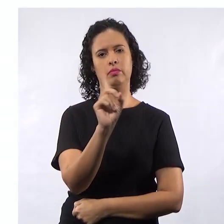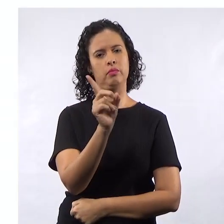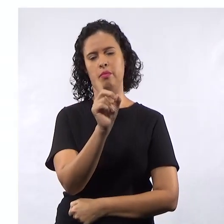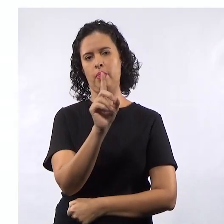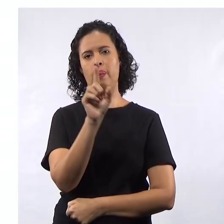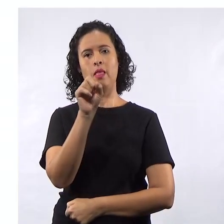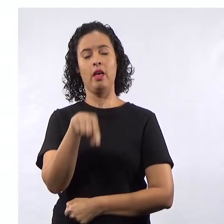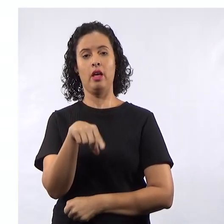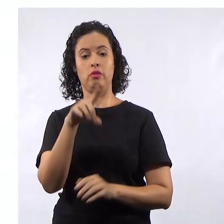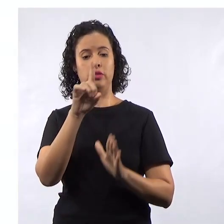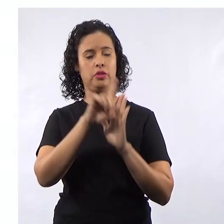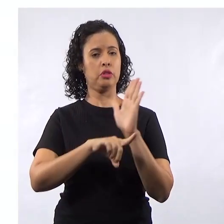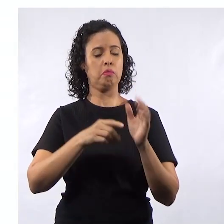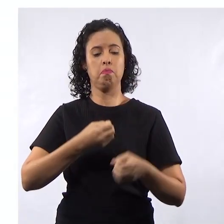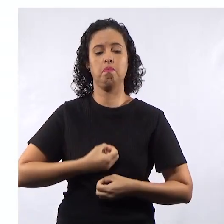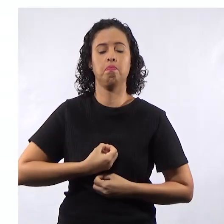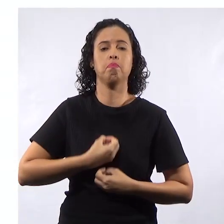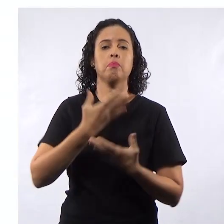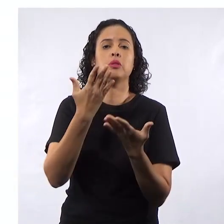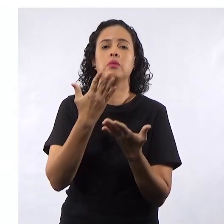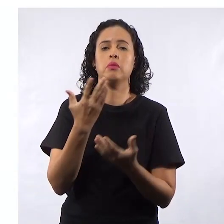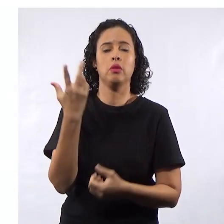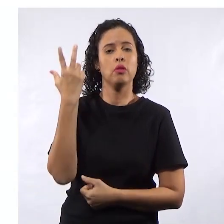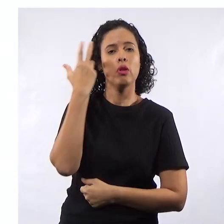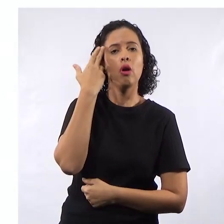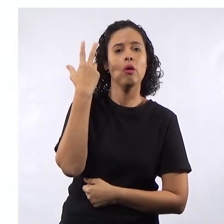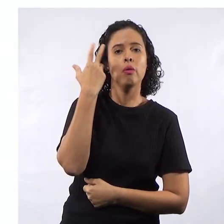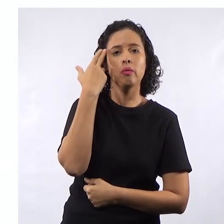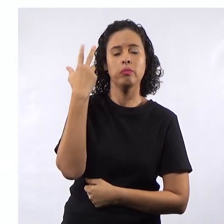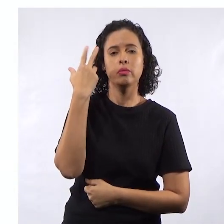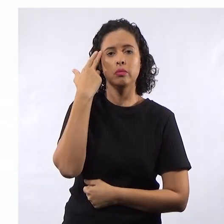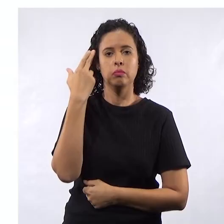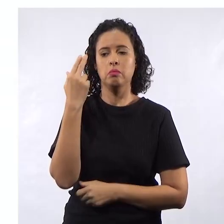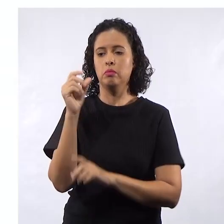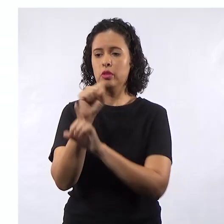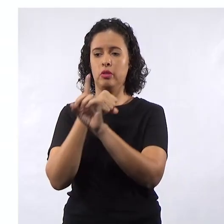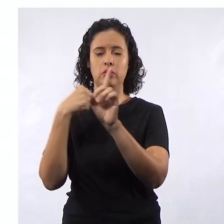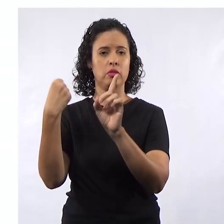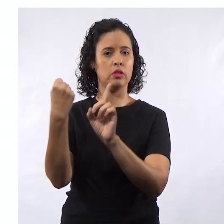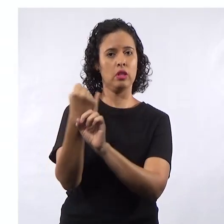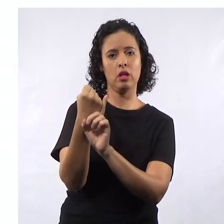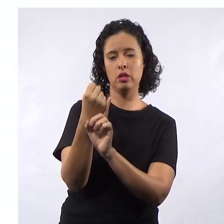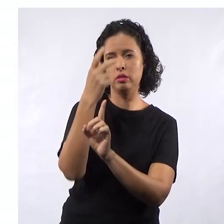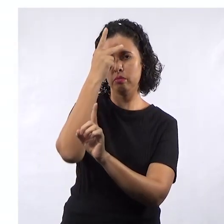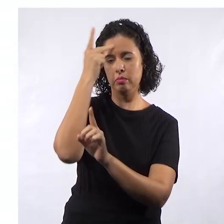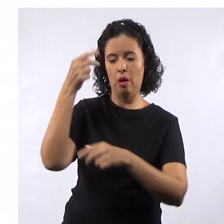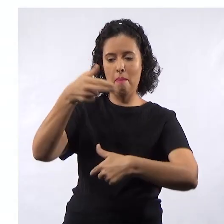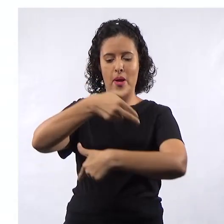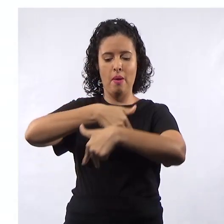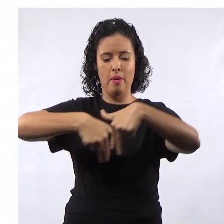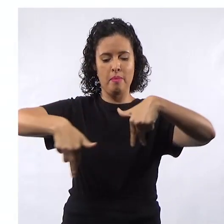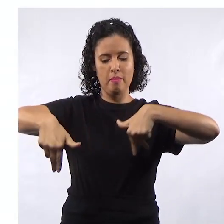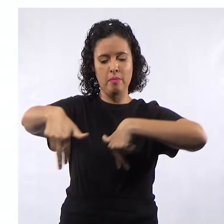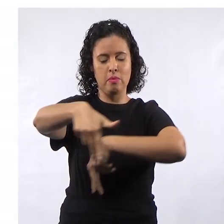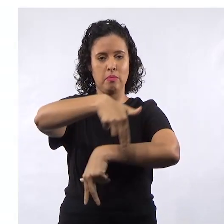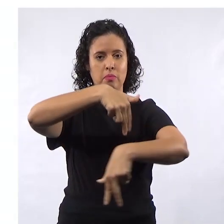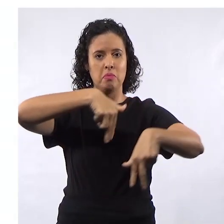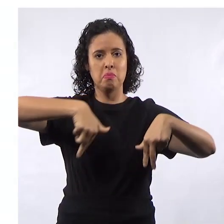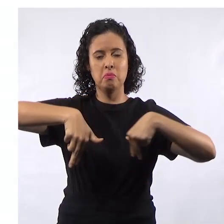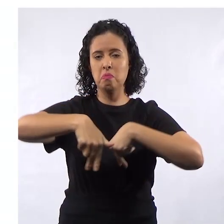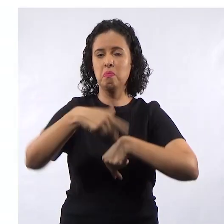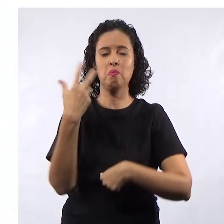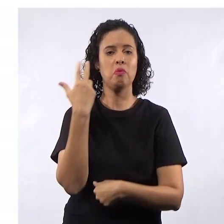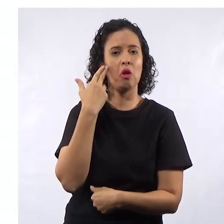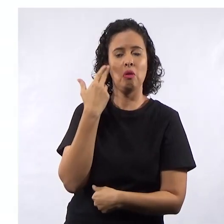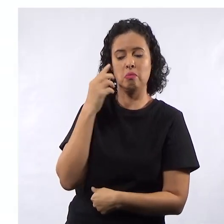indica, é um direito espontâneo que se origina da própria natureza social do homem e que é revelado pela